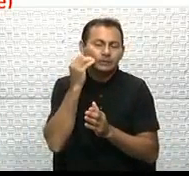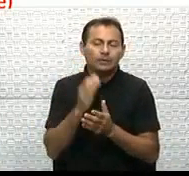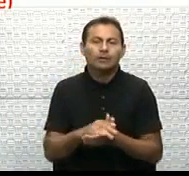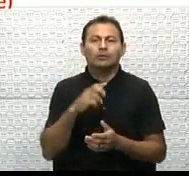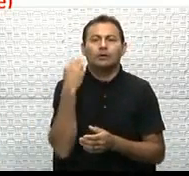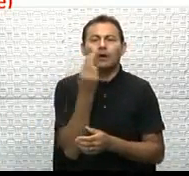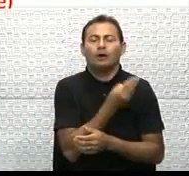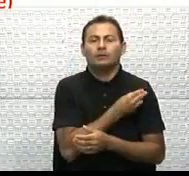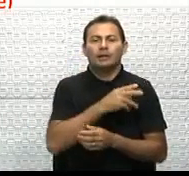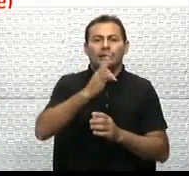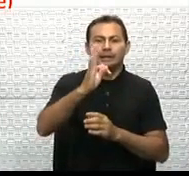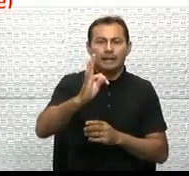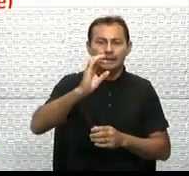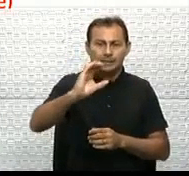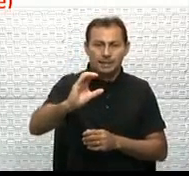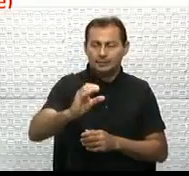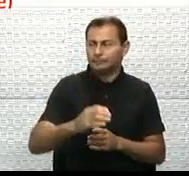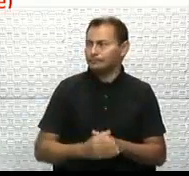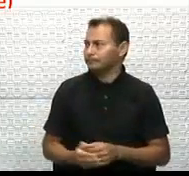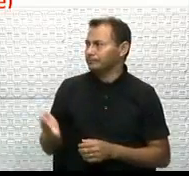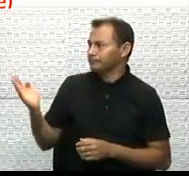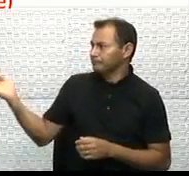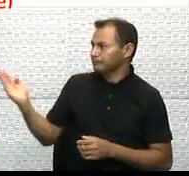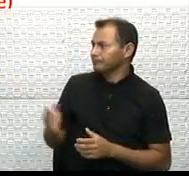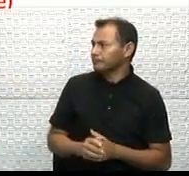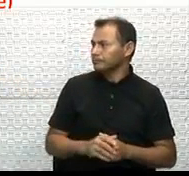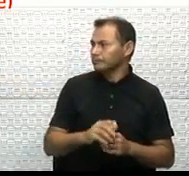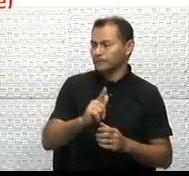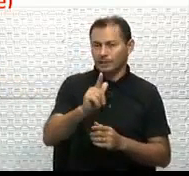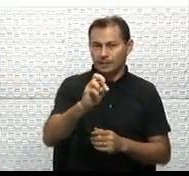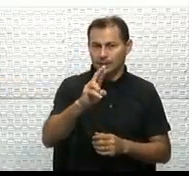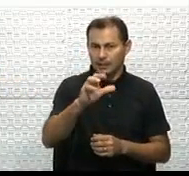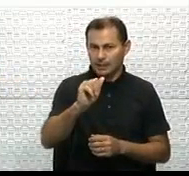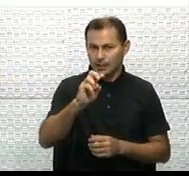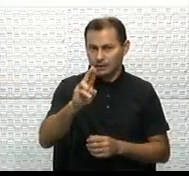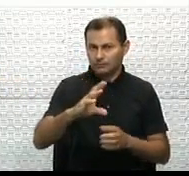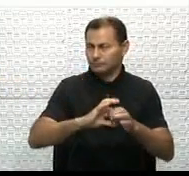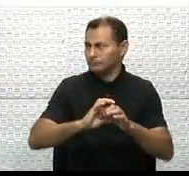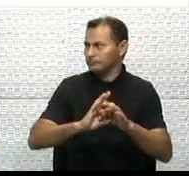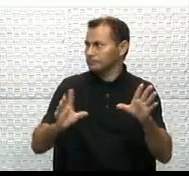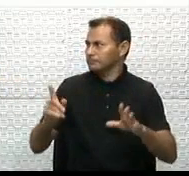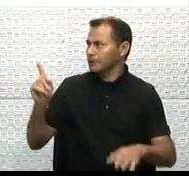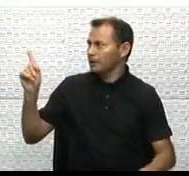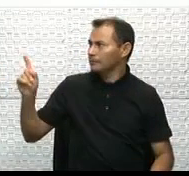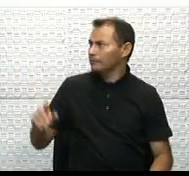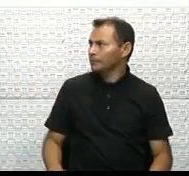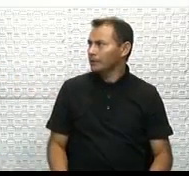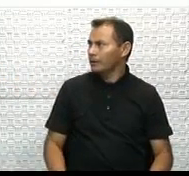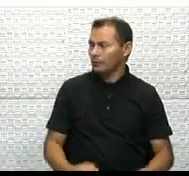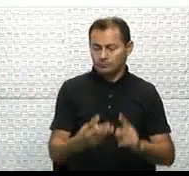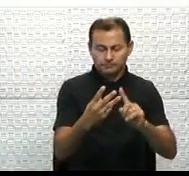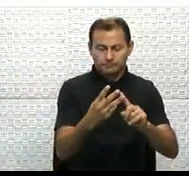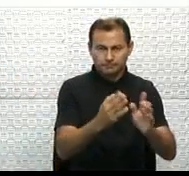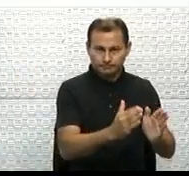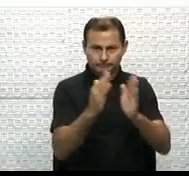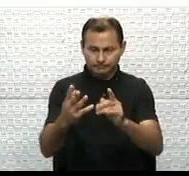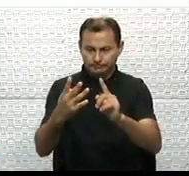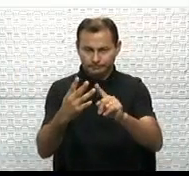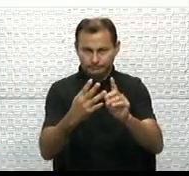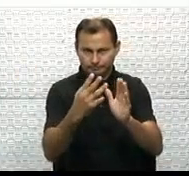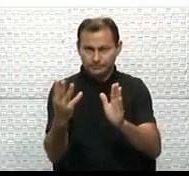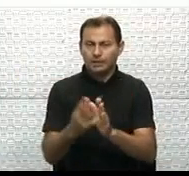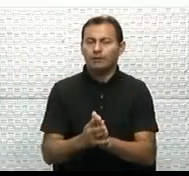o nosso TC, e os graus de liberdade. Passo 3, vamos supor